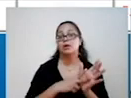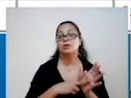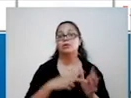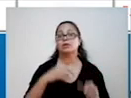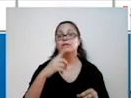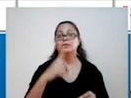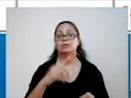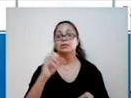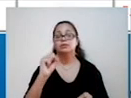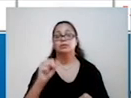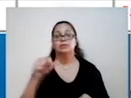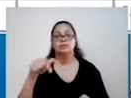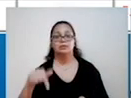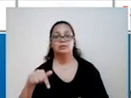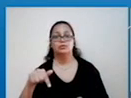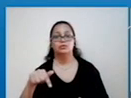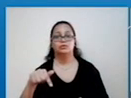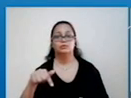137.